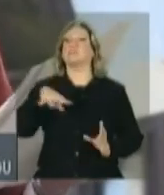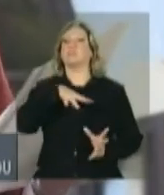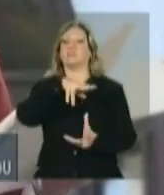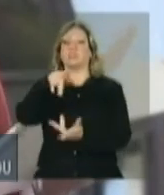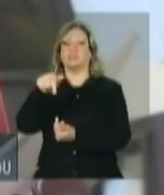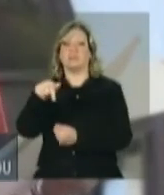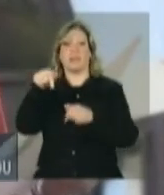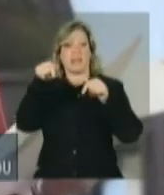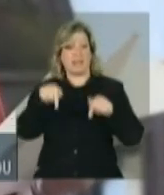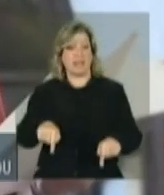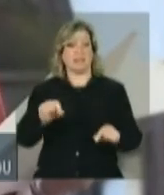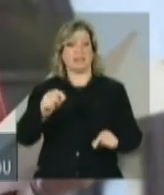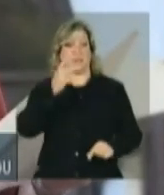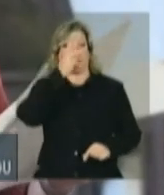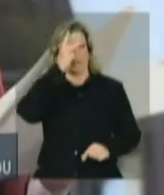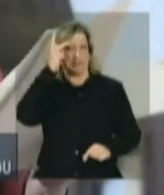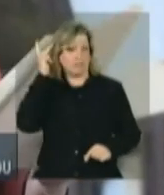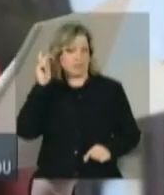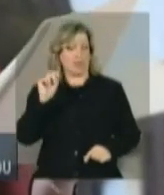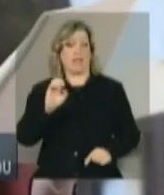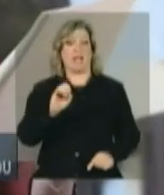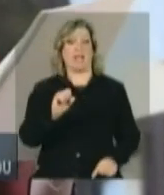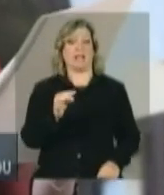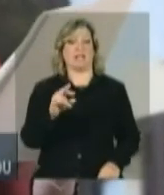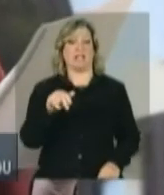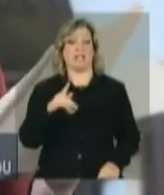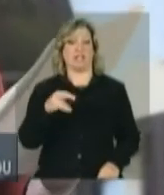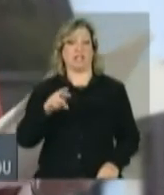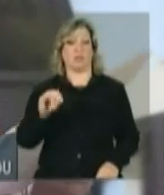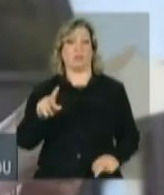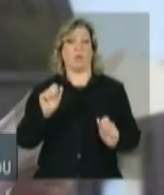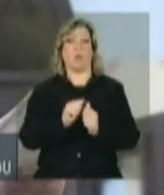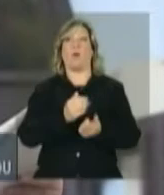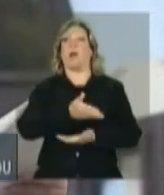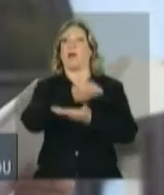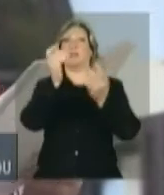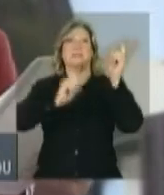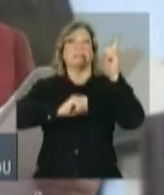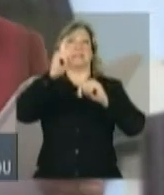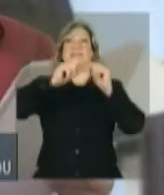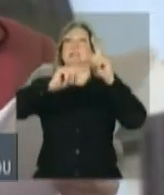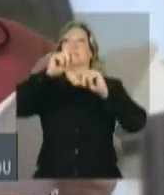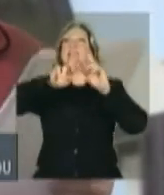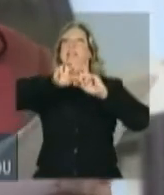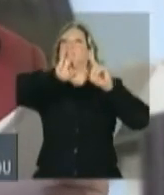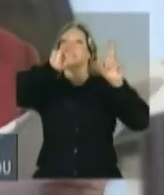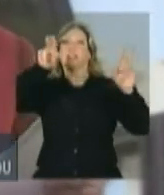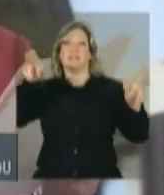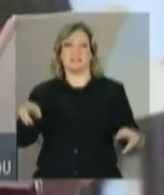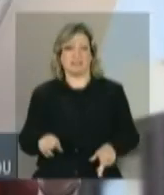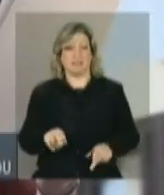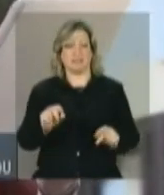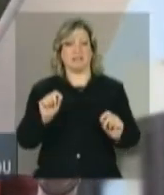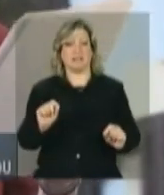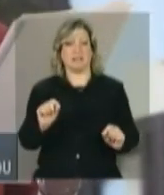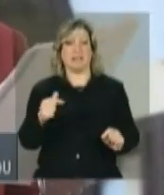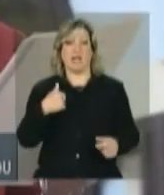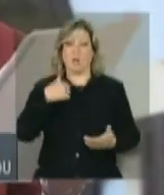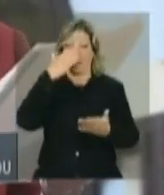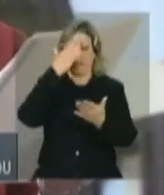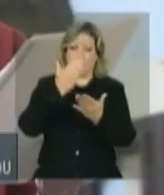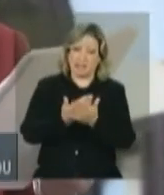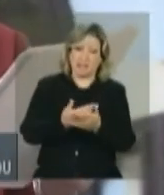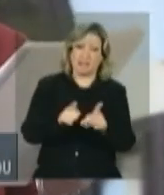do sul, com essas estrelas estrangeiras. Eu acreditei e não acreditei em